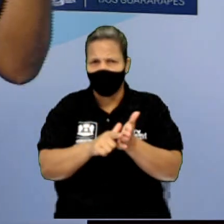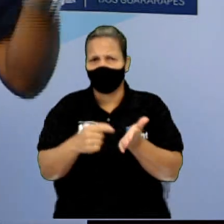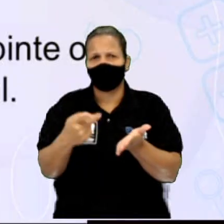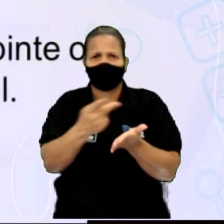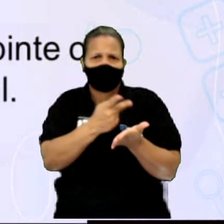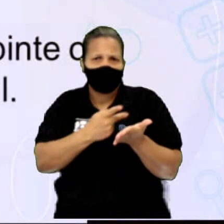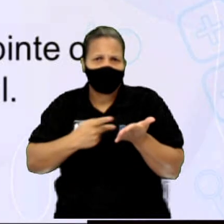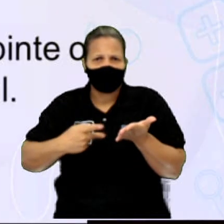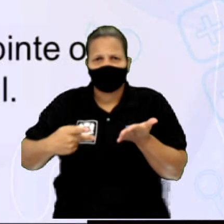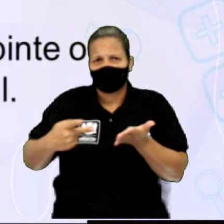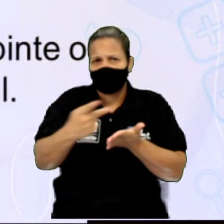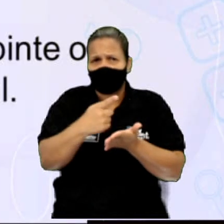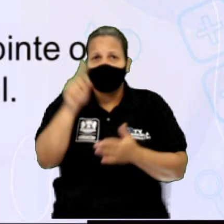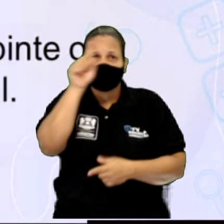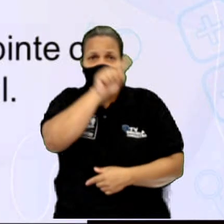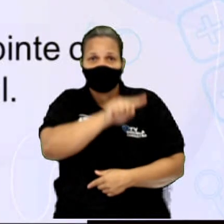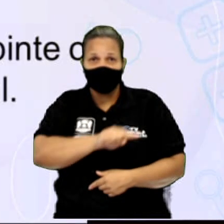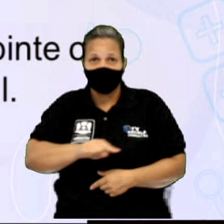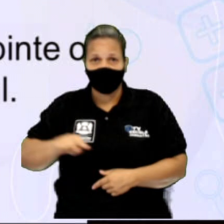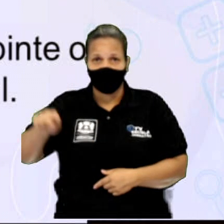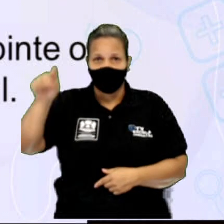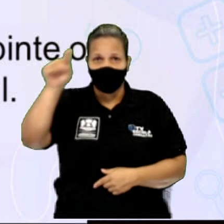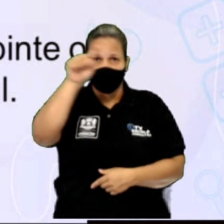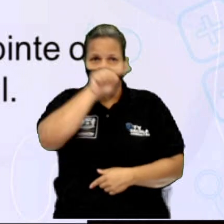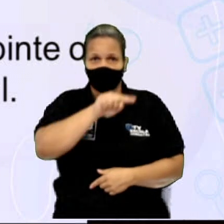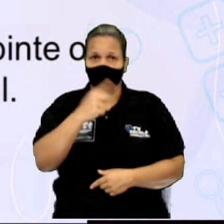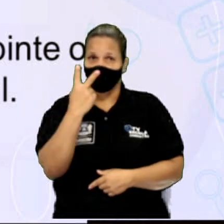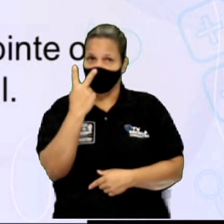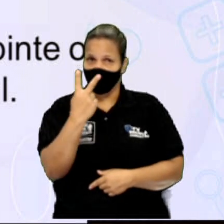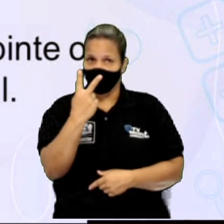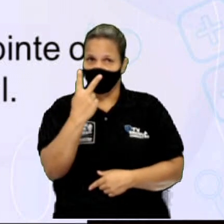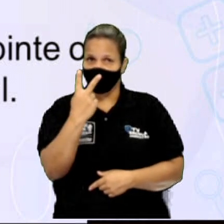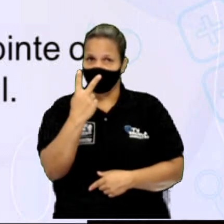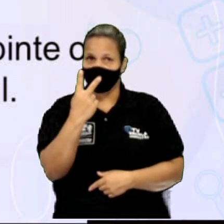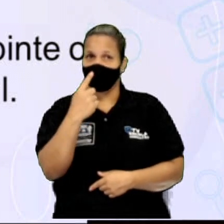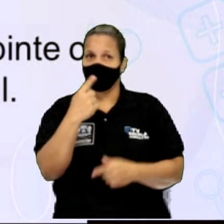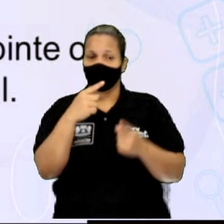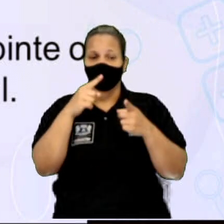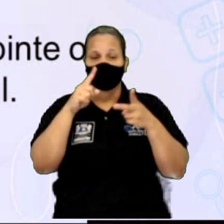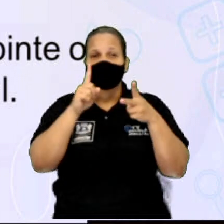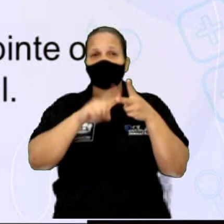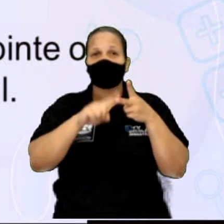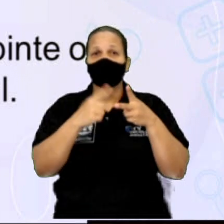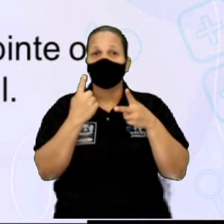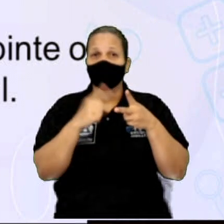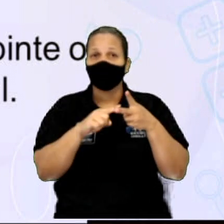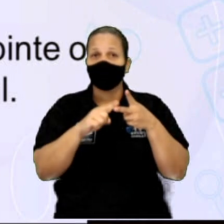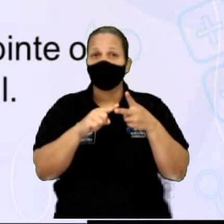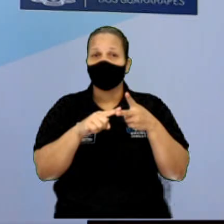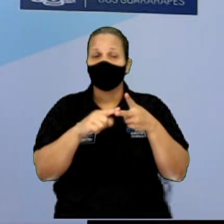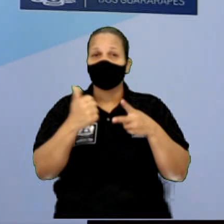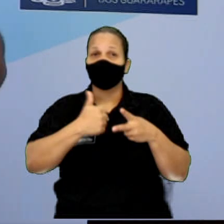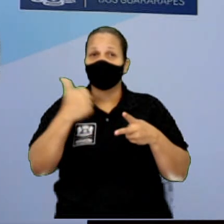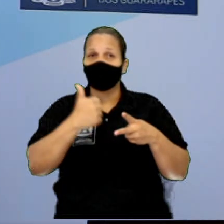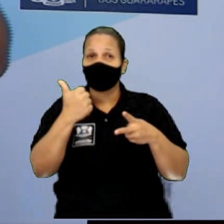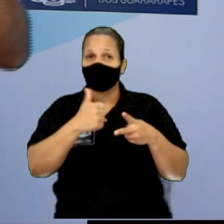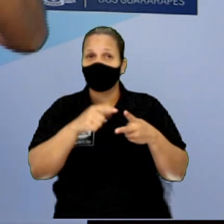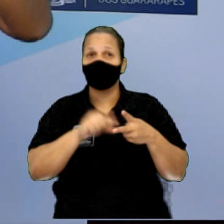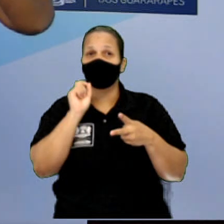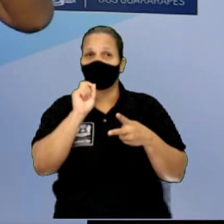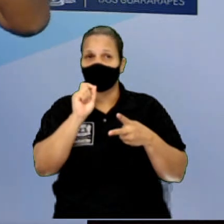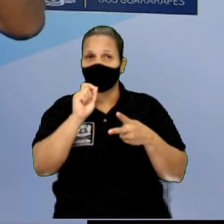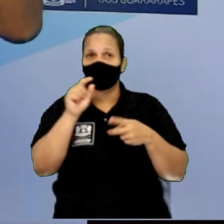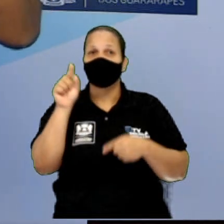2 círculos, tá? No primeiro círculo, você vai dividir, primeiro círculo, olha, observa aqui para mim, tá? Olha aqui